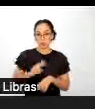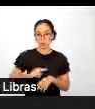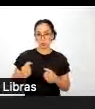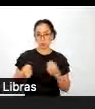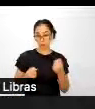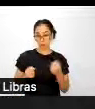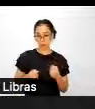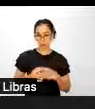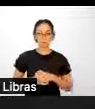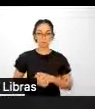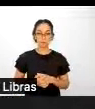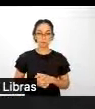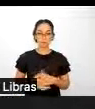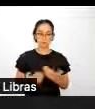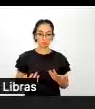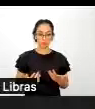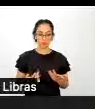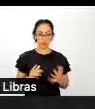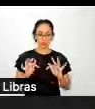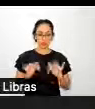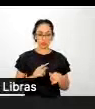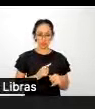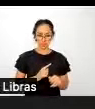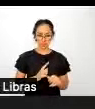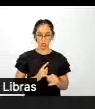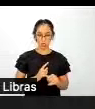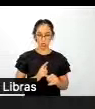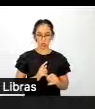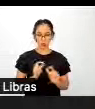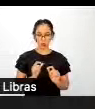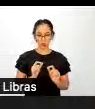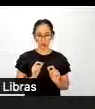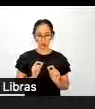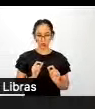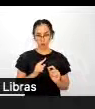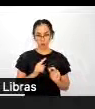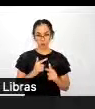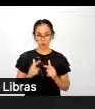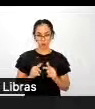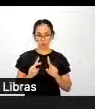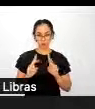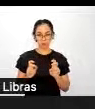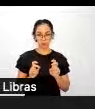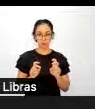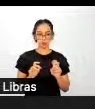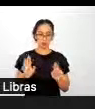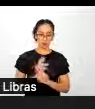E aí, no final, a gente tem um capítulo que a gente propõe umas correlações entre os